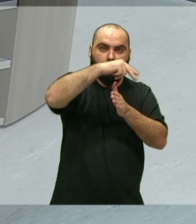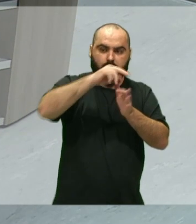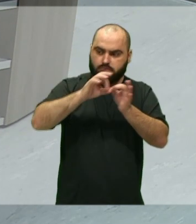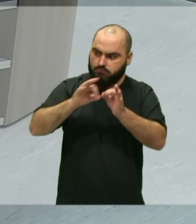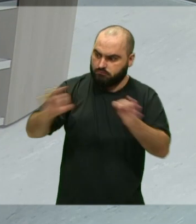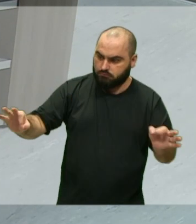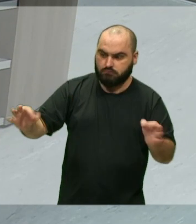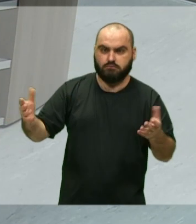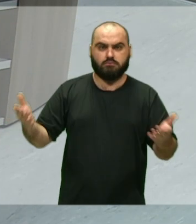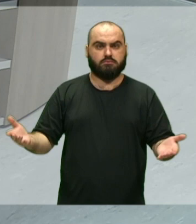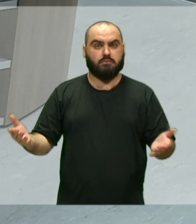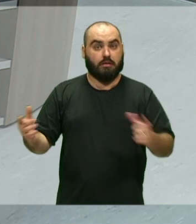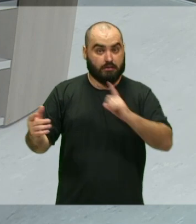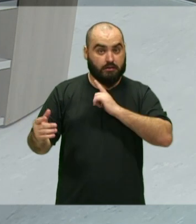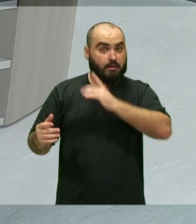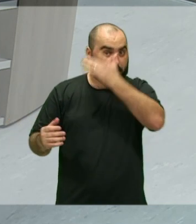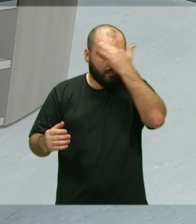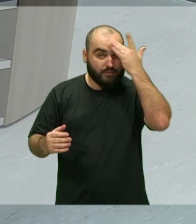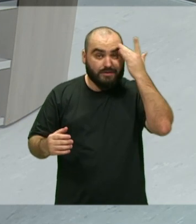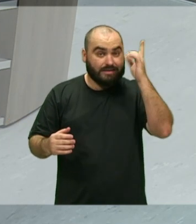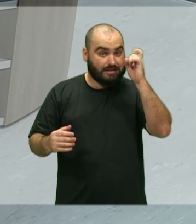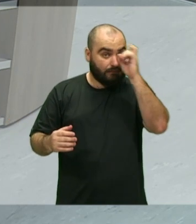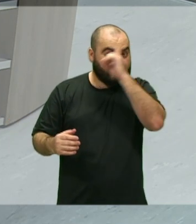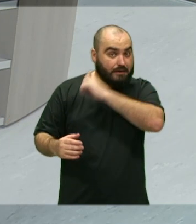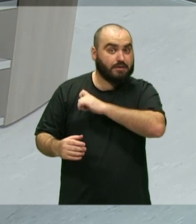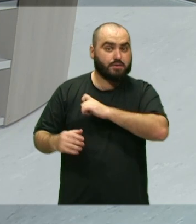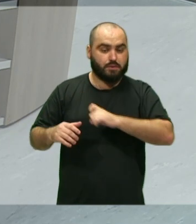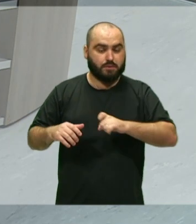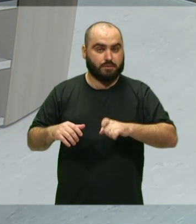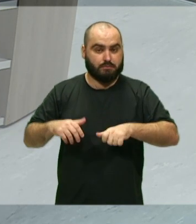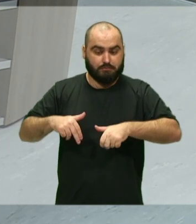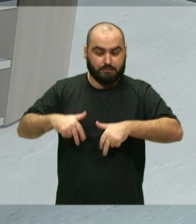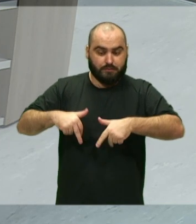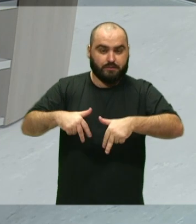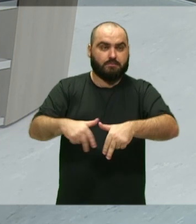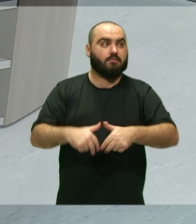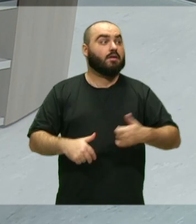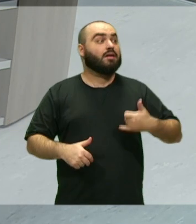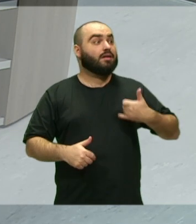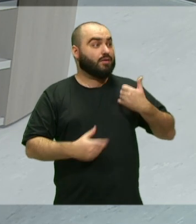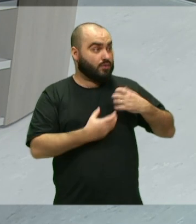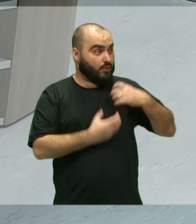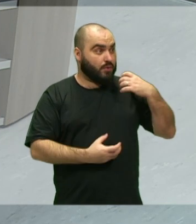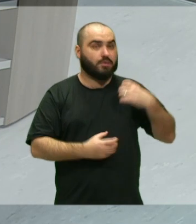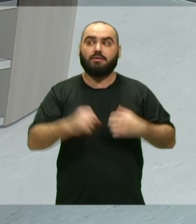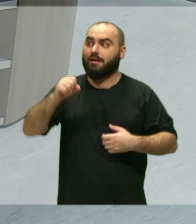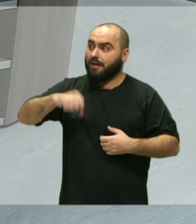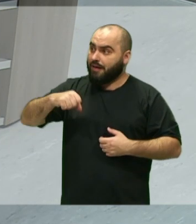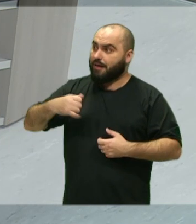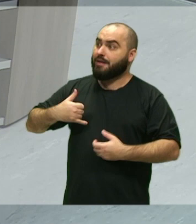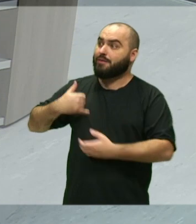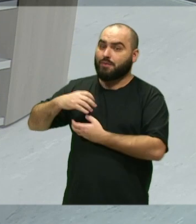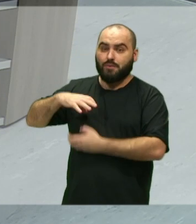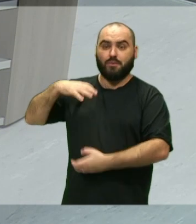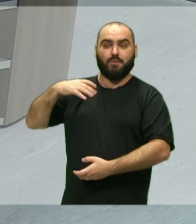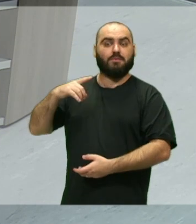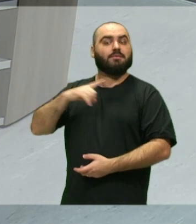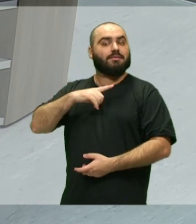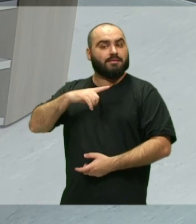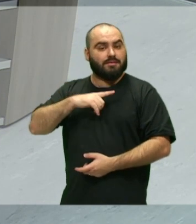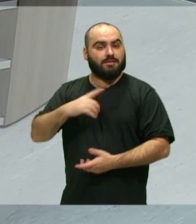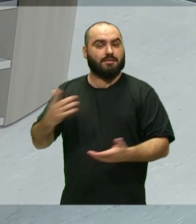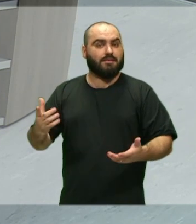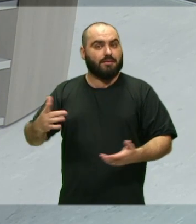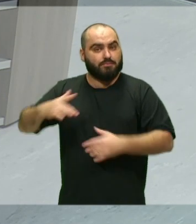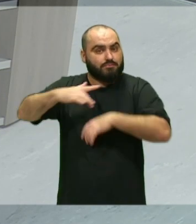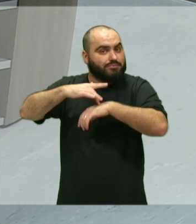grande. Porque tem pessoas que têm dificuldade de locomoção e tem tudo mais. Tem nossos idosos também, né? Tem idosos. Isso é um